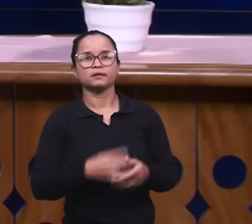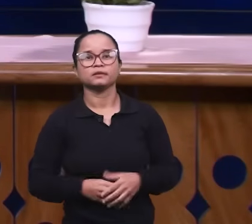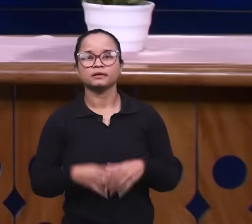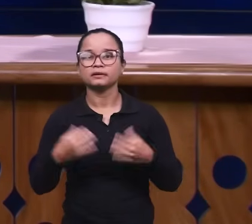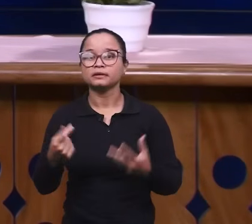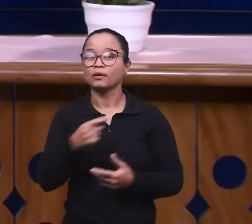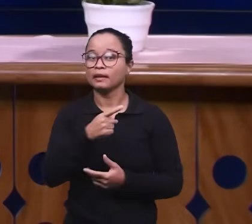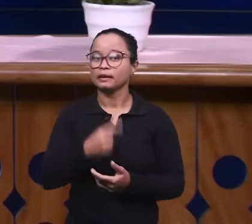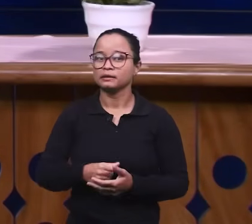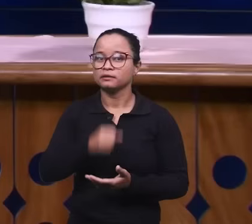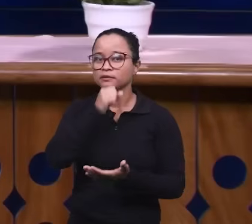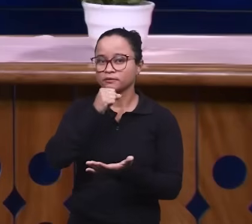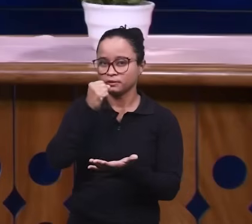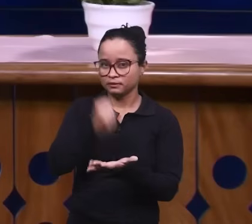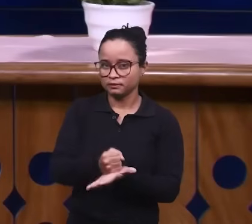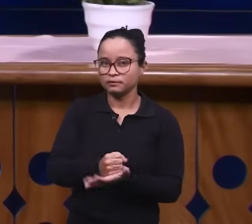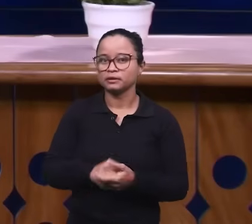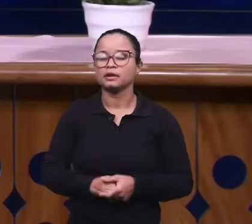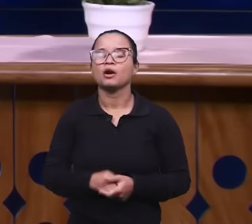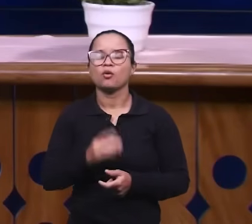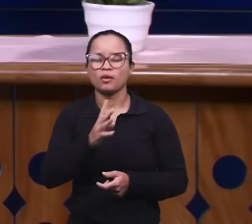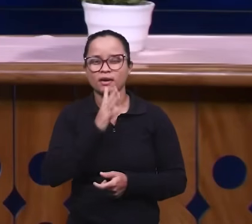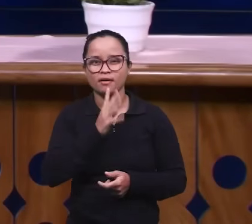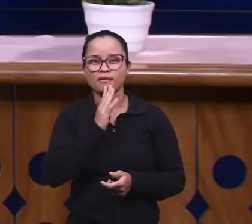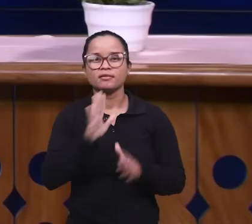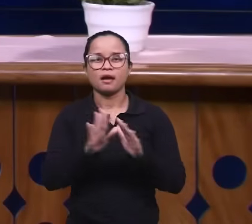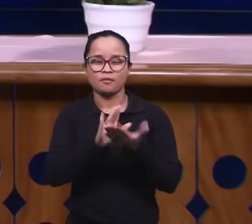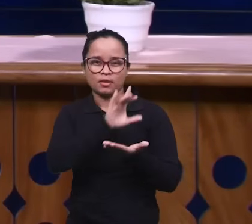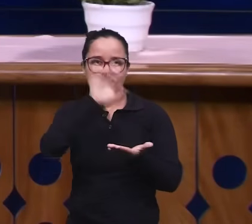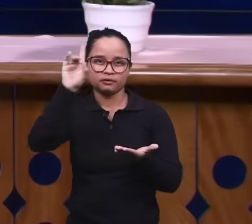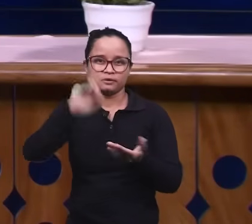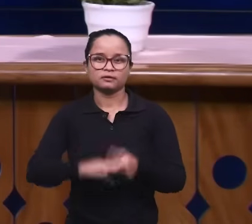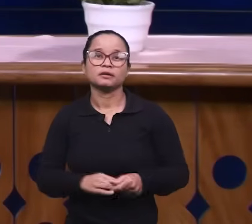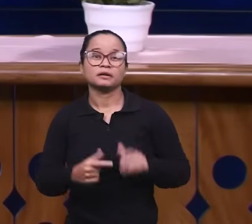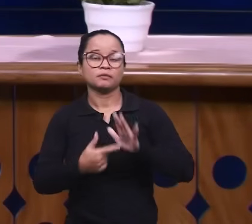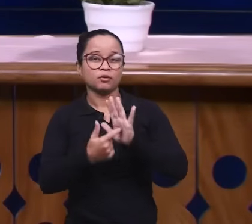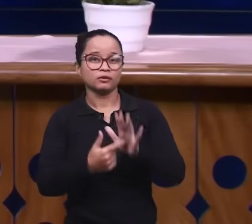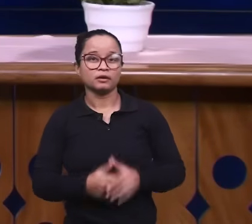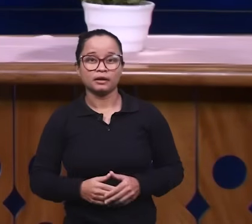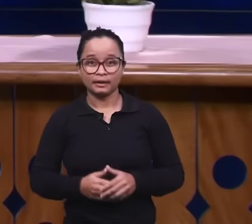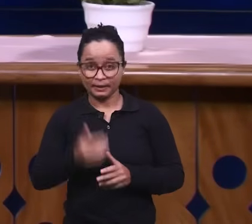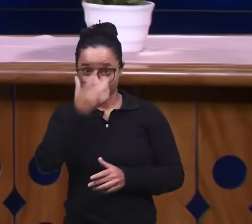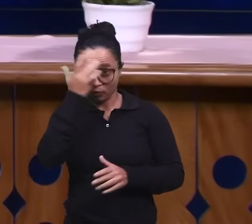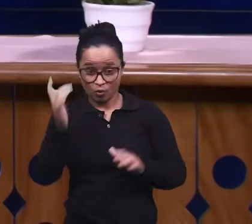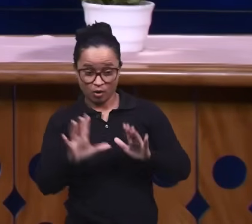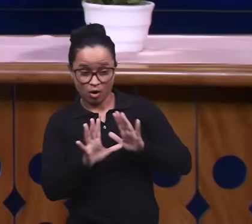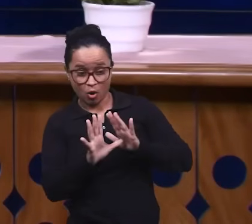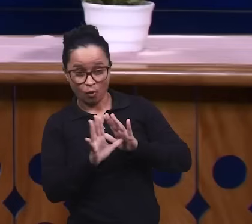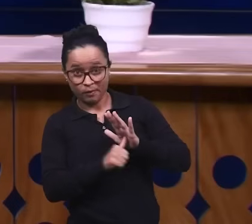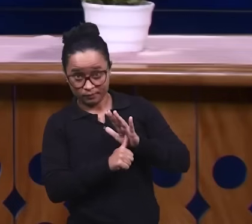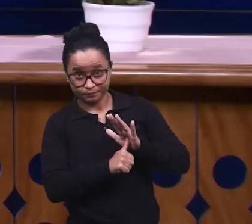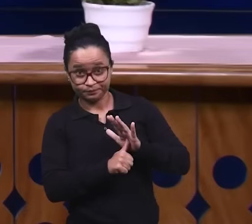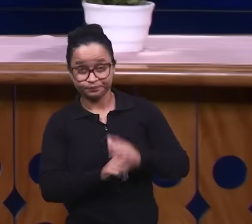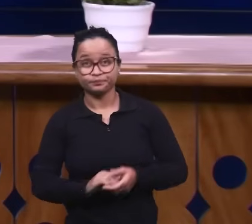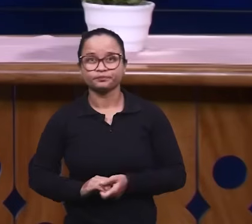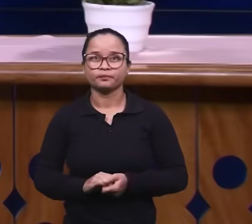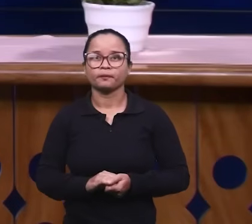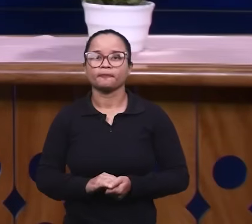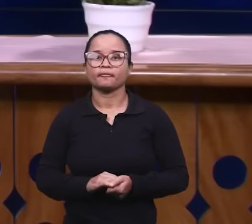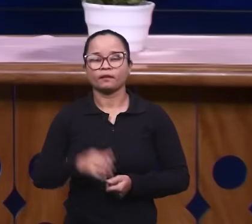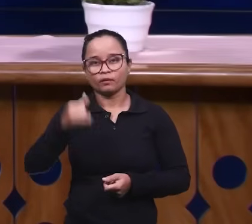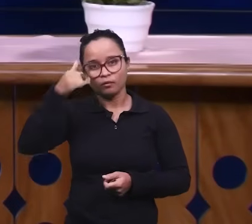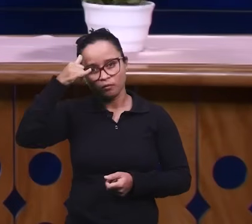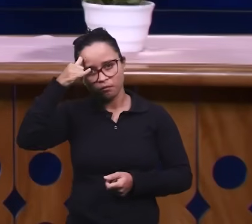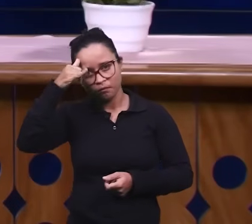Velho Testamento, ele conhecia, a palavra de Deus. Diz que quando um homem roubar um